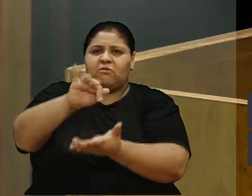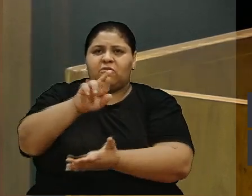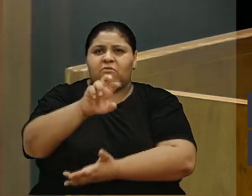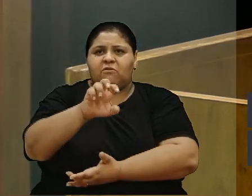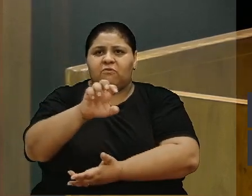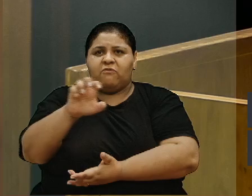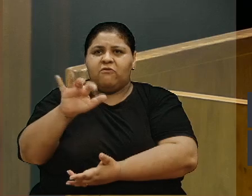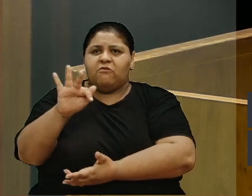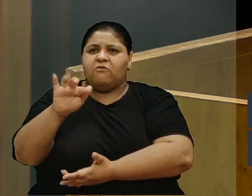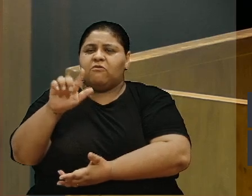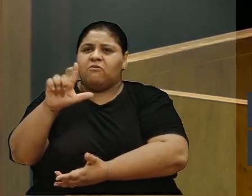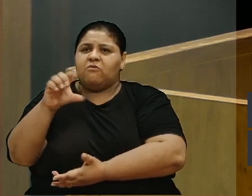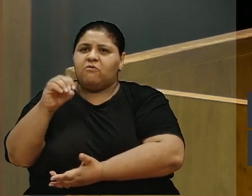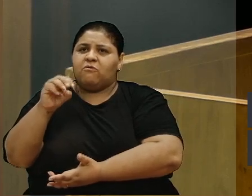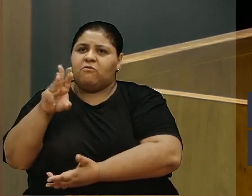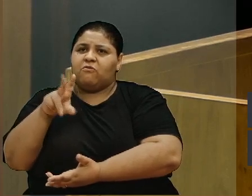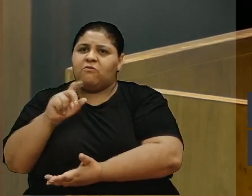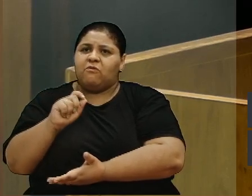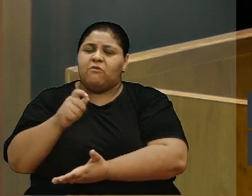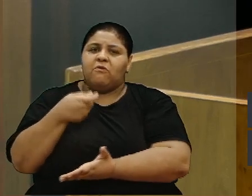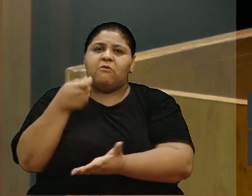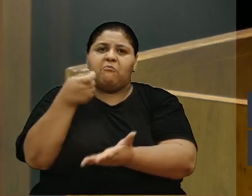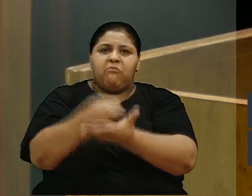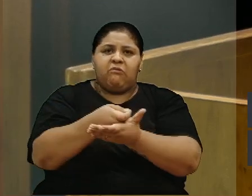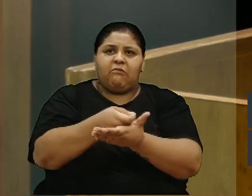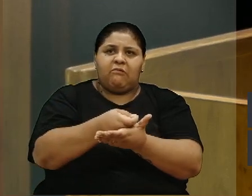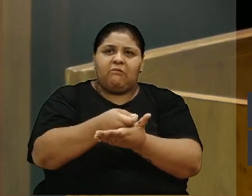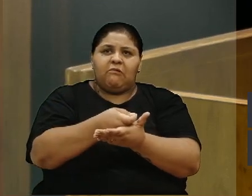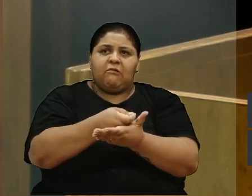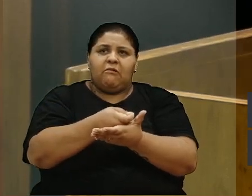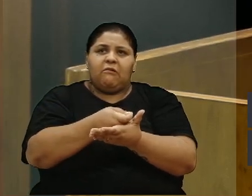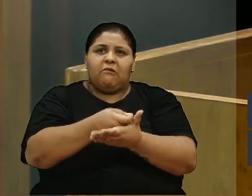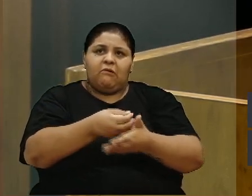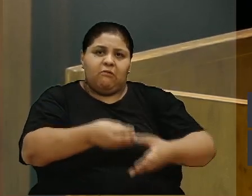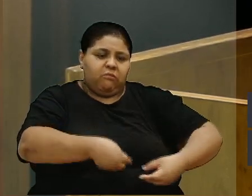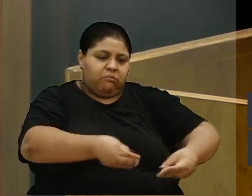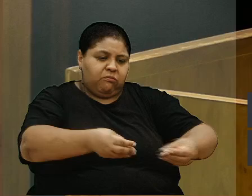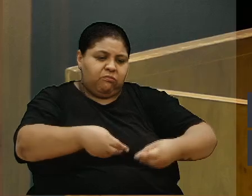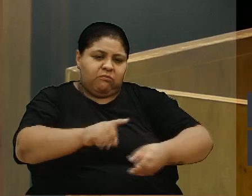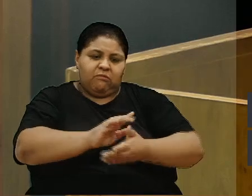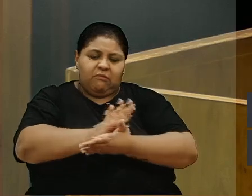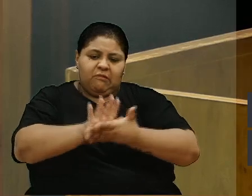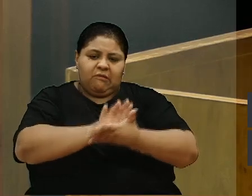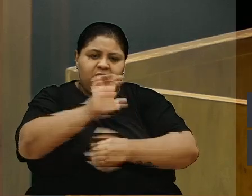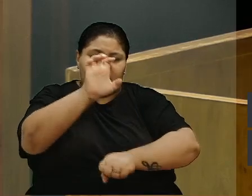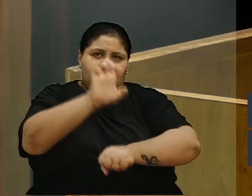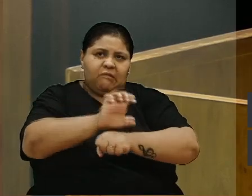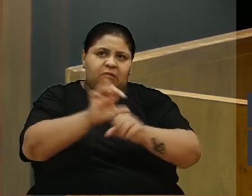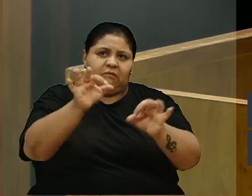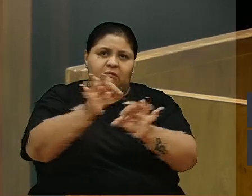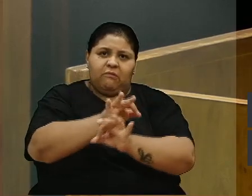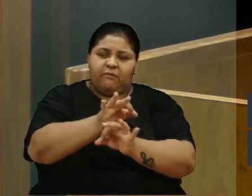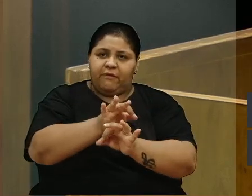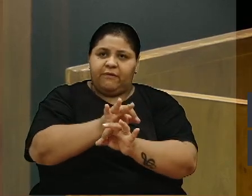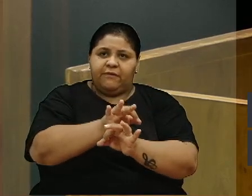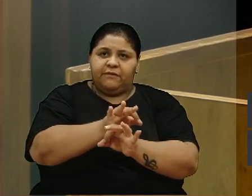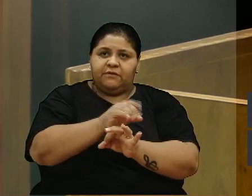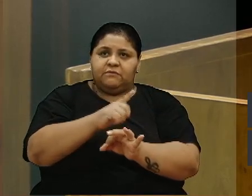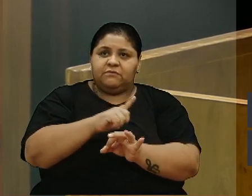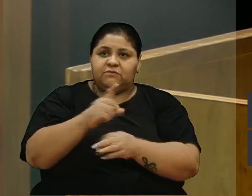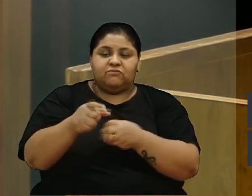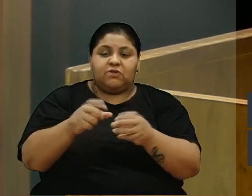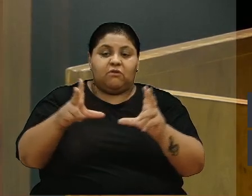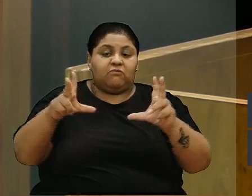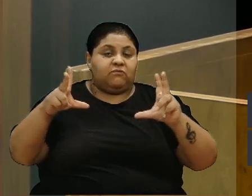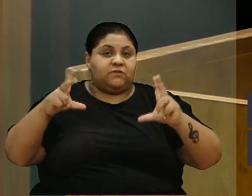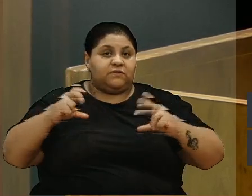uma cancela, parando o contribuinte e metendo a mão no bolso do contribuinte, que não tem um Estado eficiente e ativo, e a gente não tem o que a gente